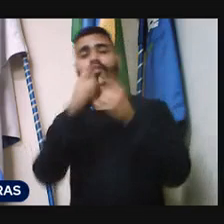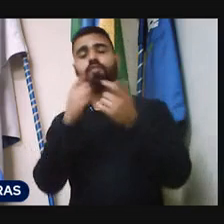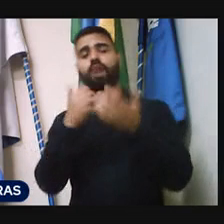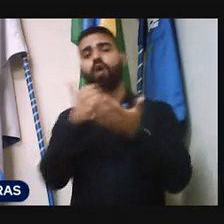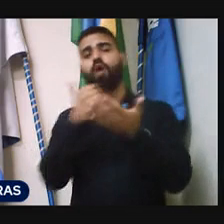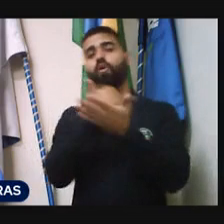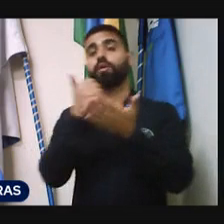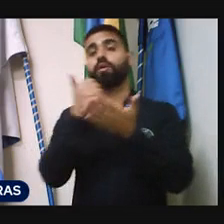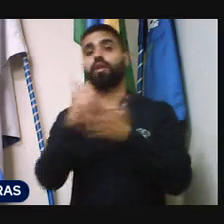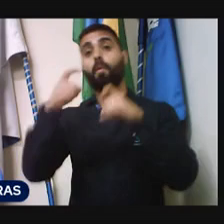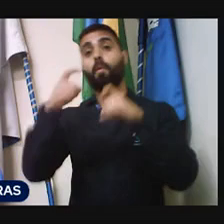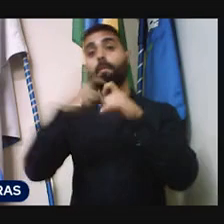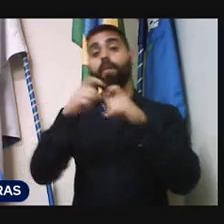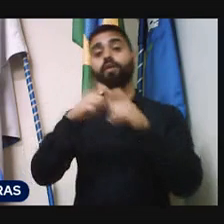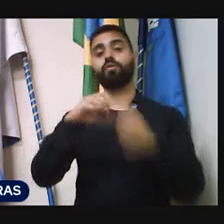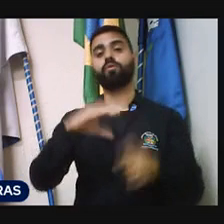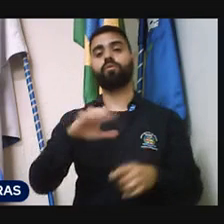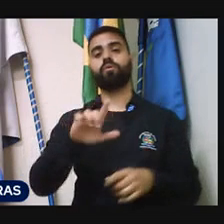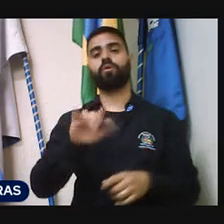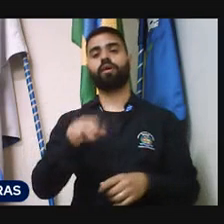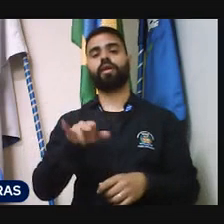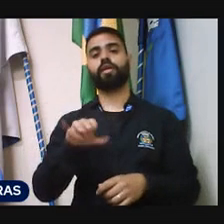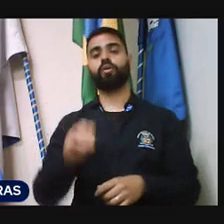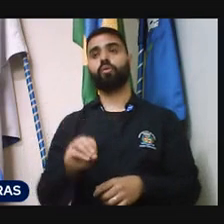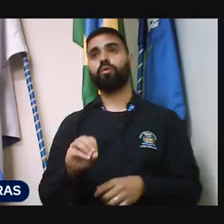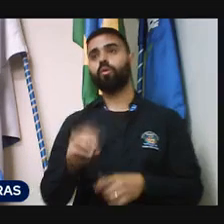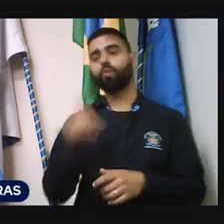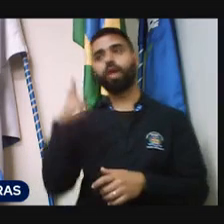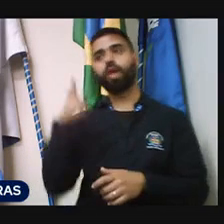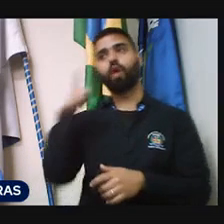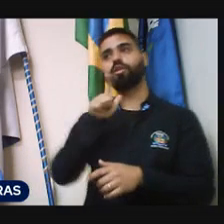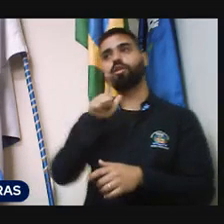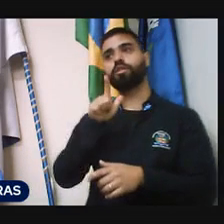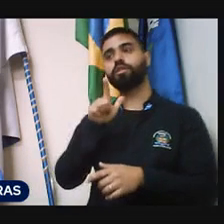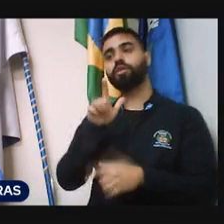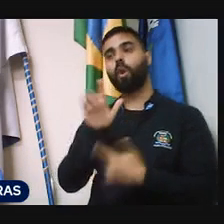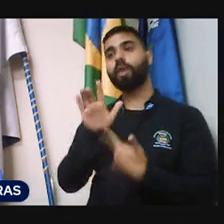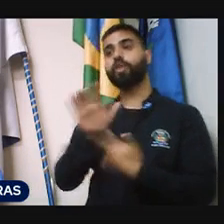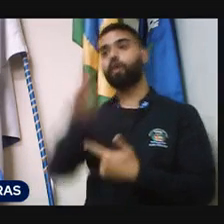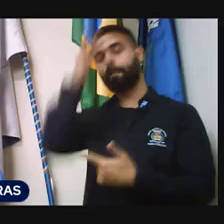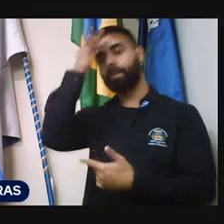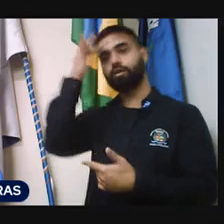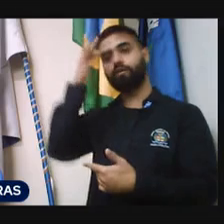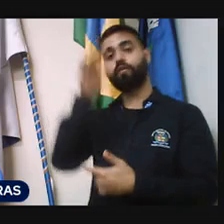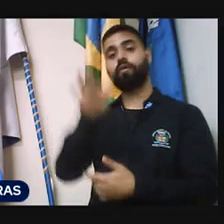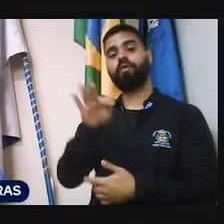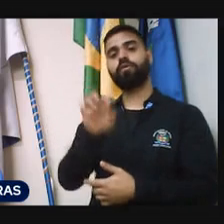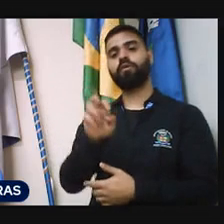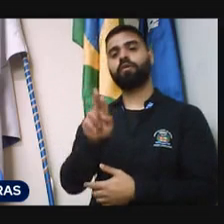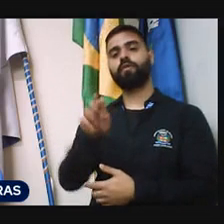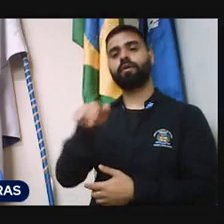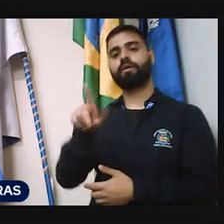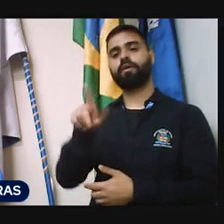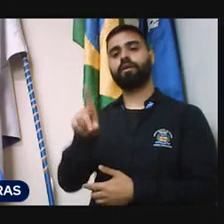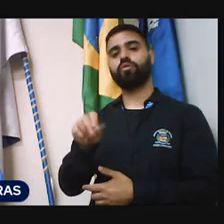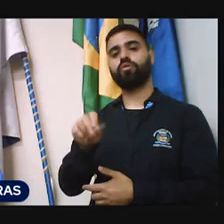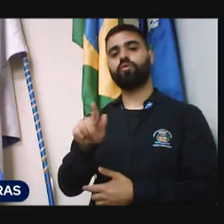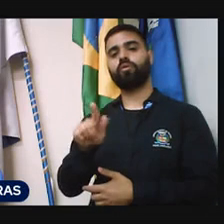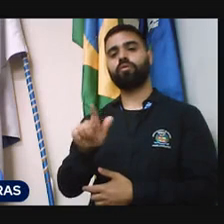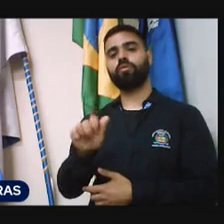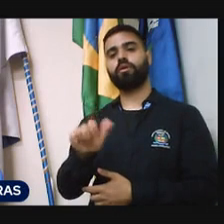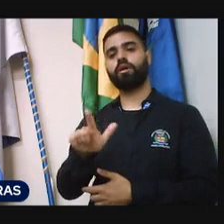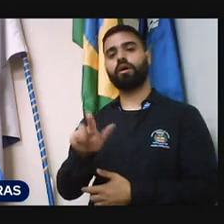clínico então tem conseguir os médicos para gente Fernando Galvão ele que mostrei clipmed nós pagamos o salário